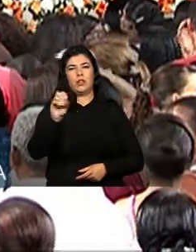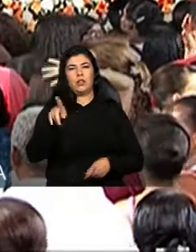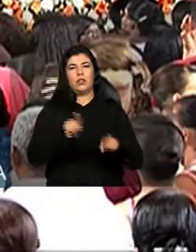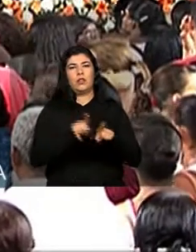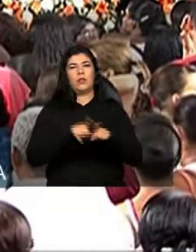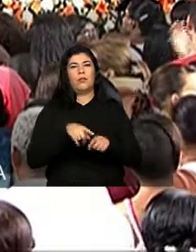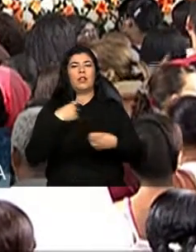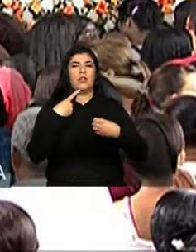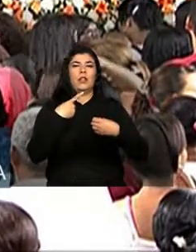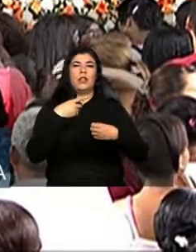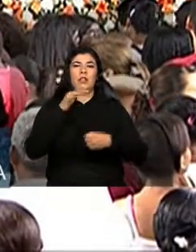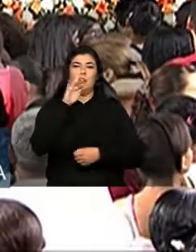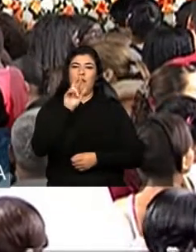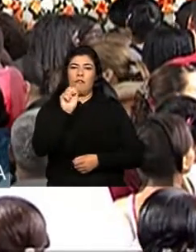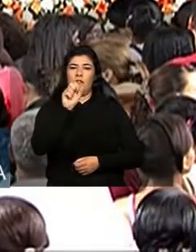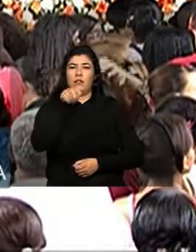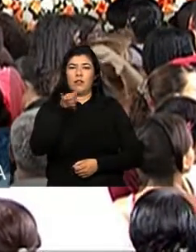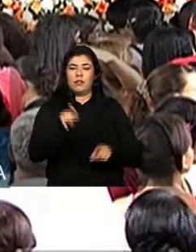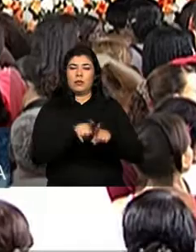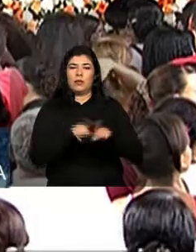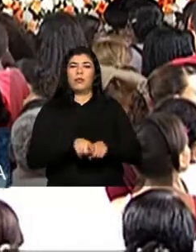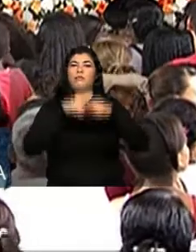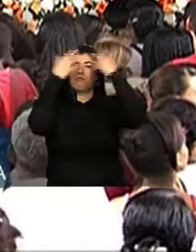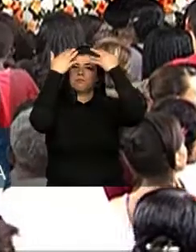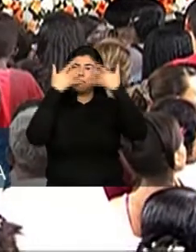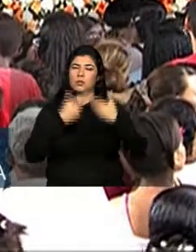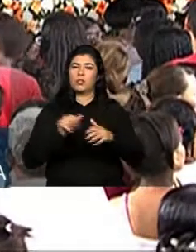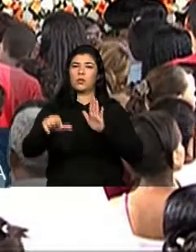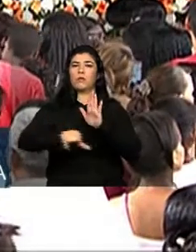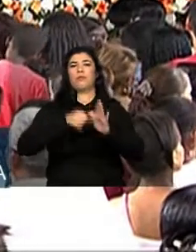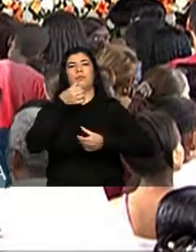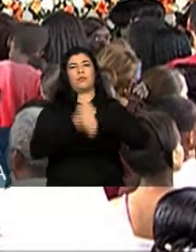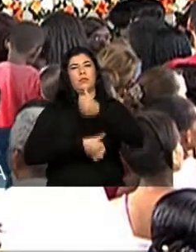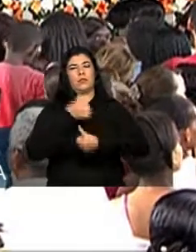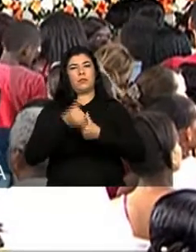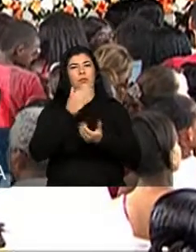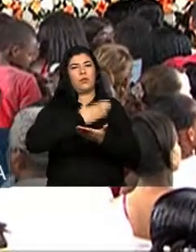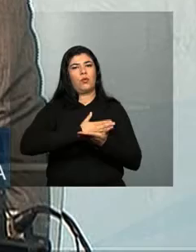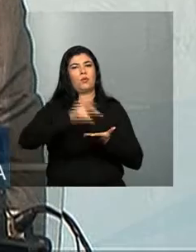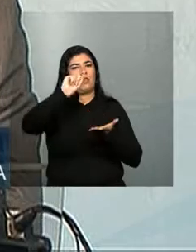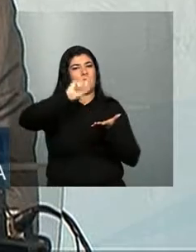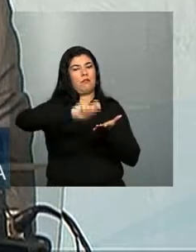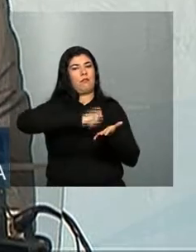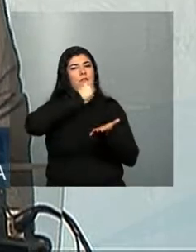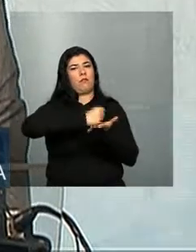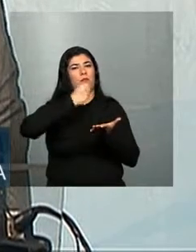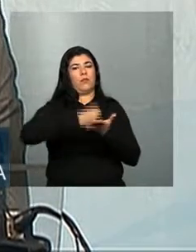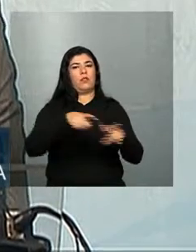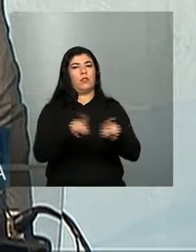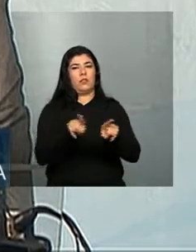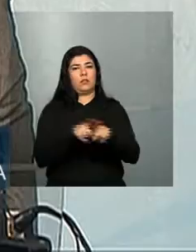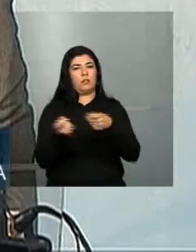de me dizer e vai dar a boa notícia que ainda nesse primeiro semestre nós assinaremos o convênio e